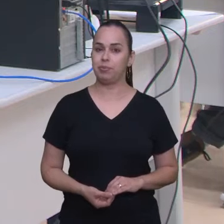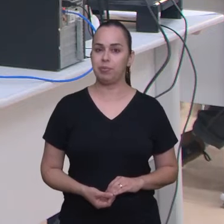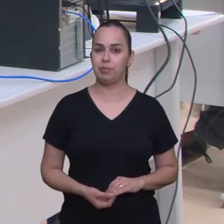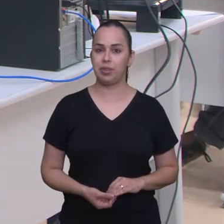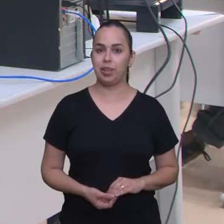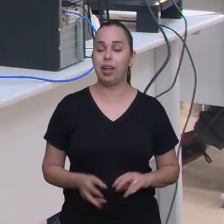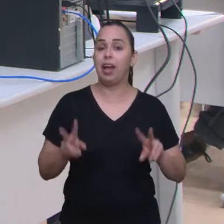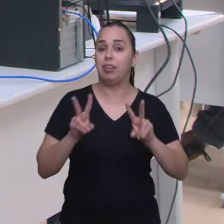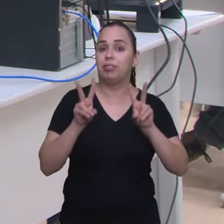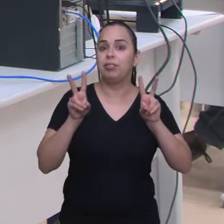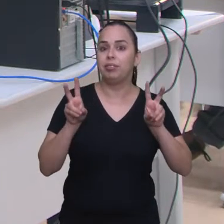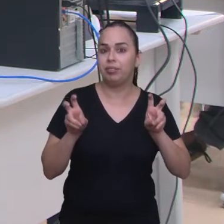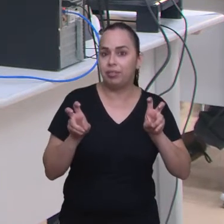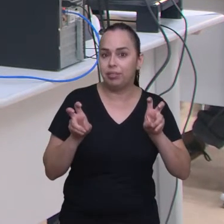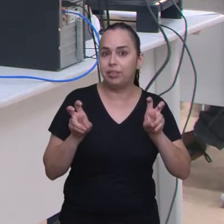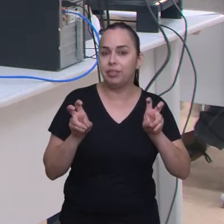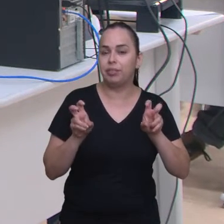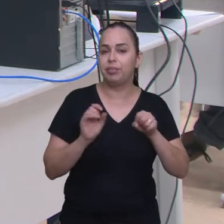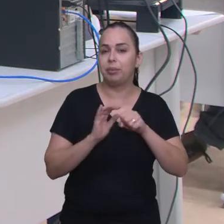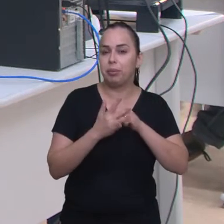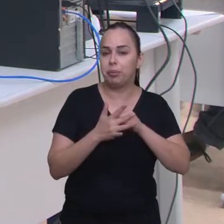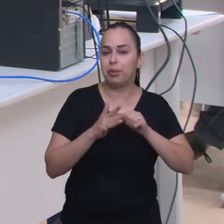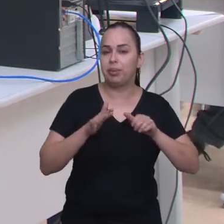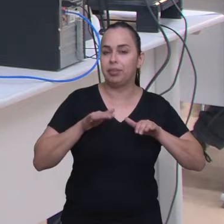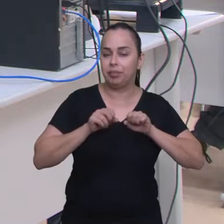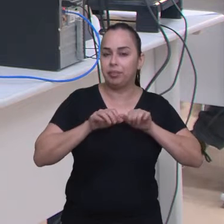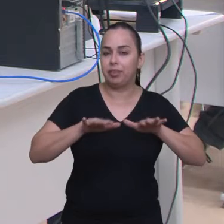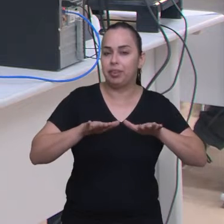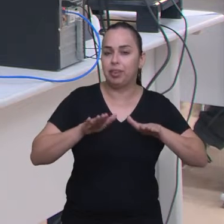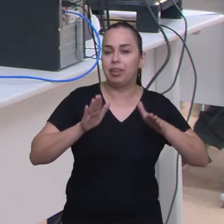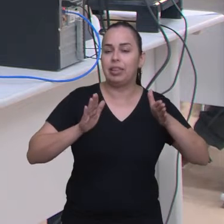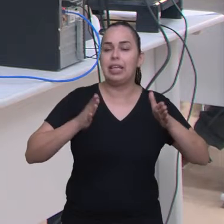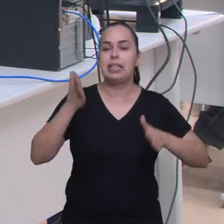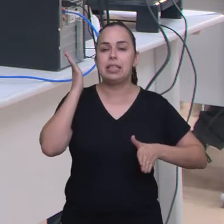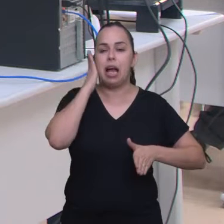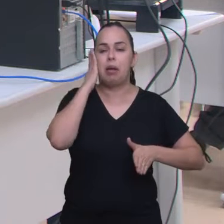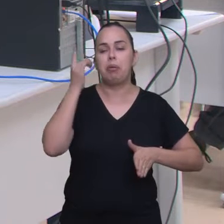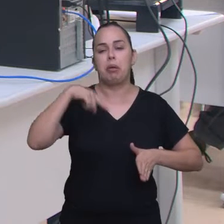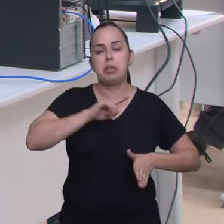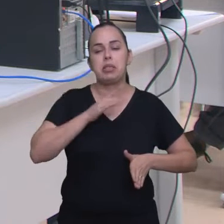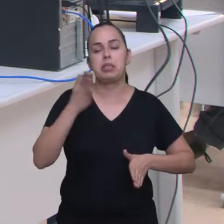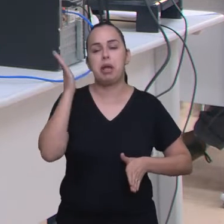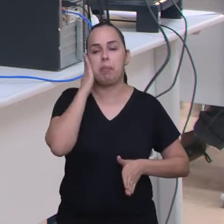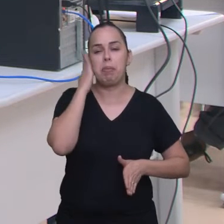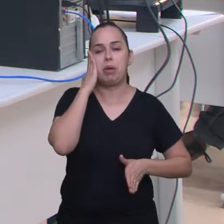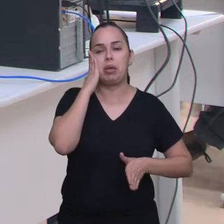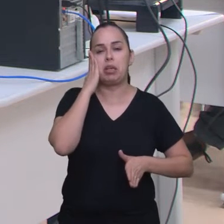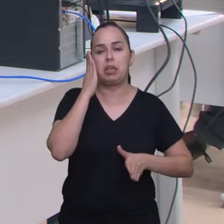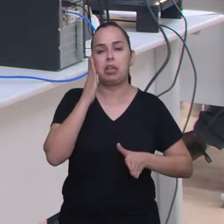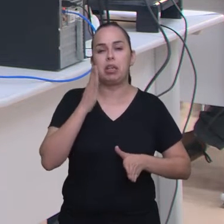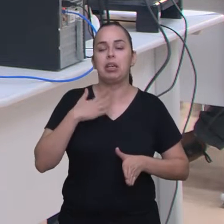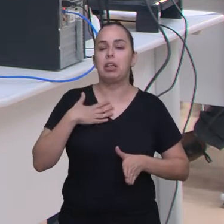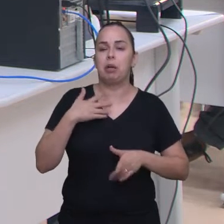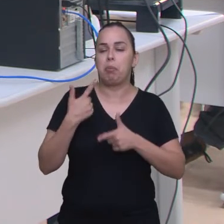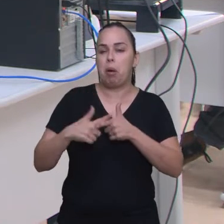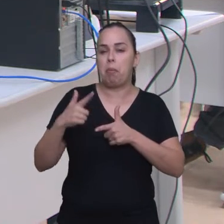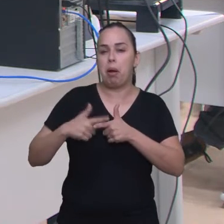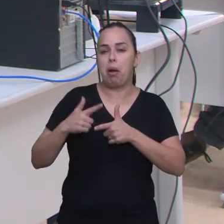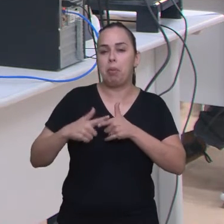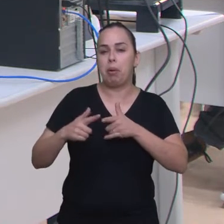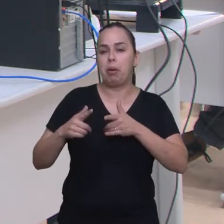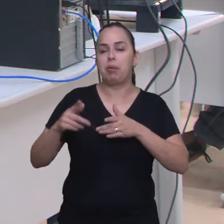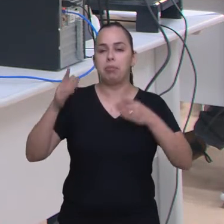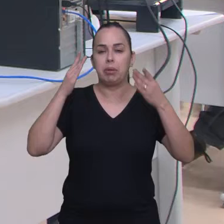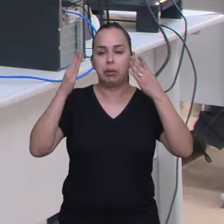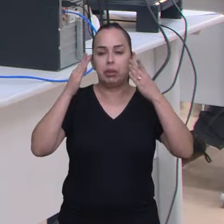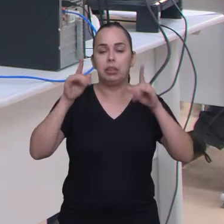E ainda no tema da pandemia, a gente sabe o quanto esse período afetou a saúde mental, né? E uma amostra desse reflexo foi